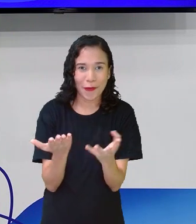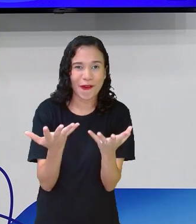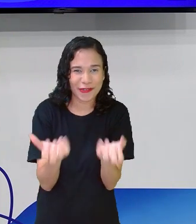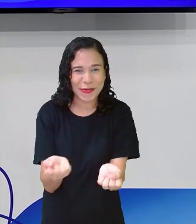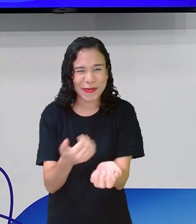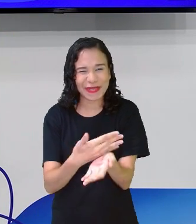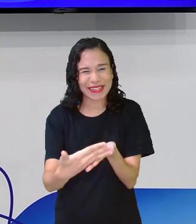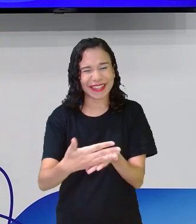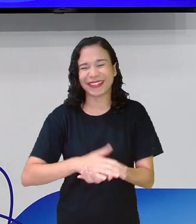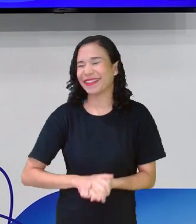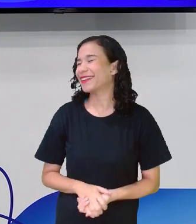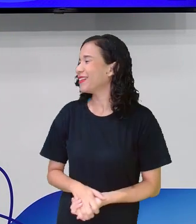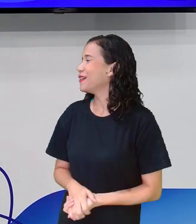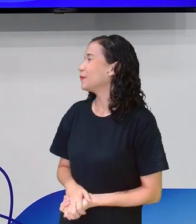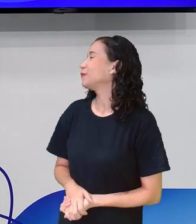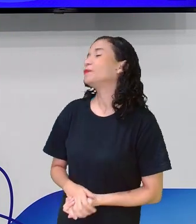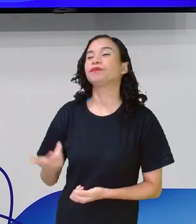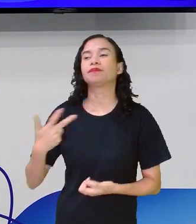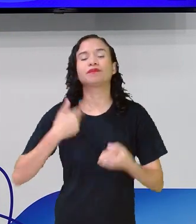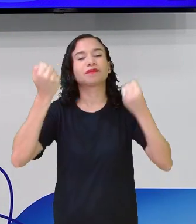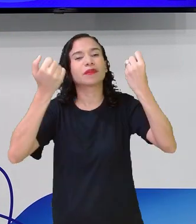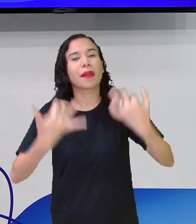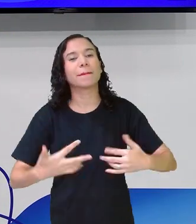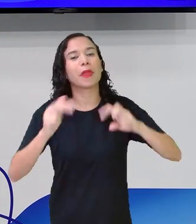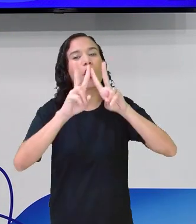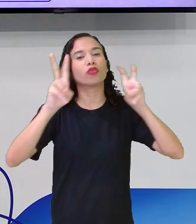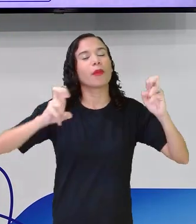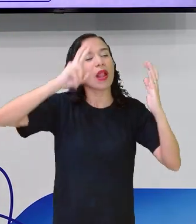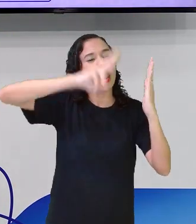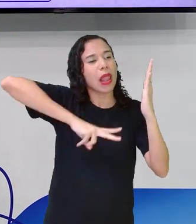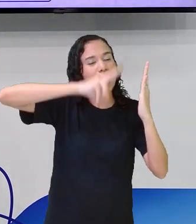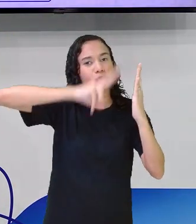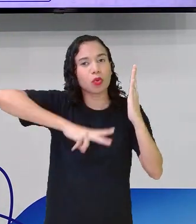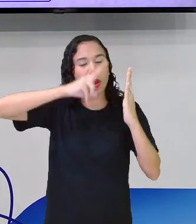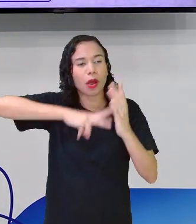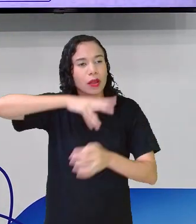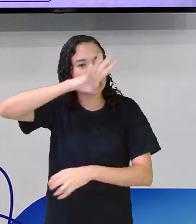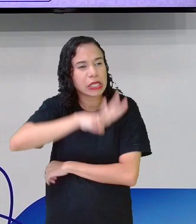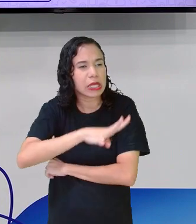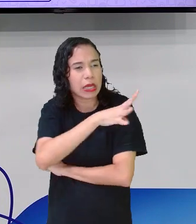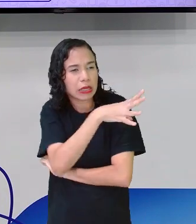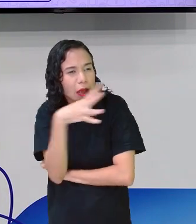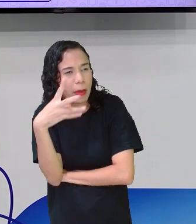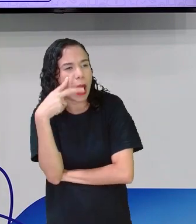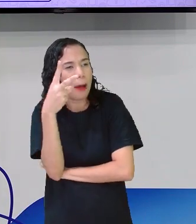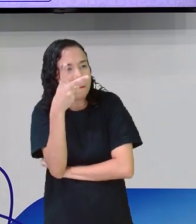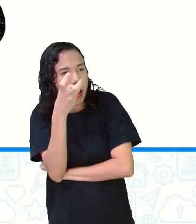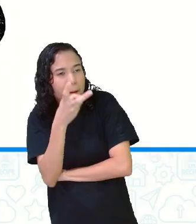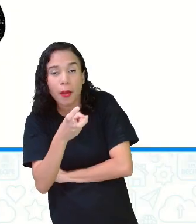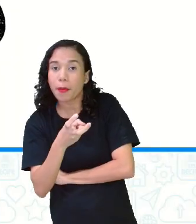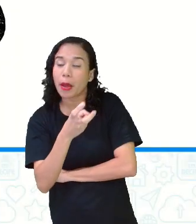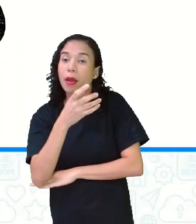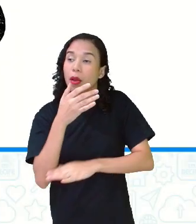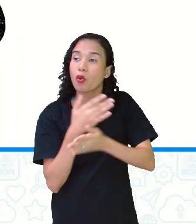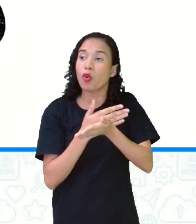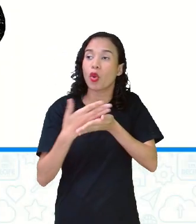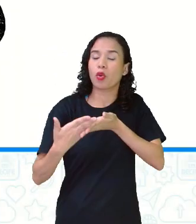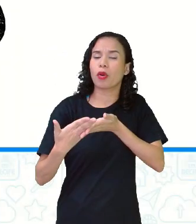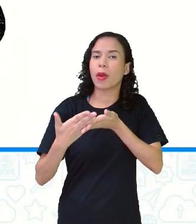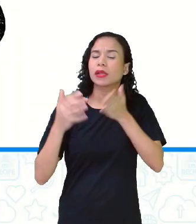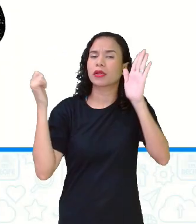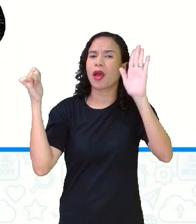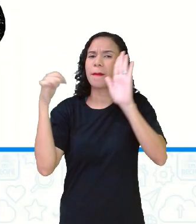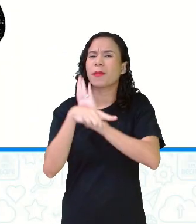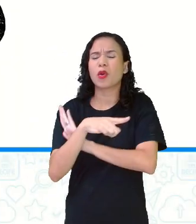vamos embora. Quando eu falo de leitura e interpretação de dados, eu já começo a fazer